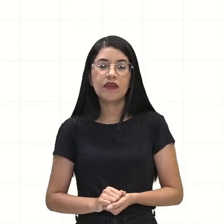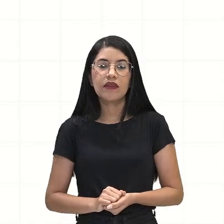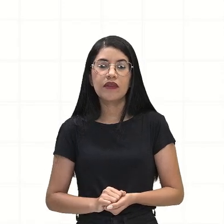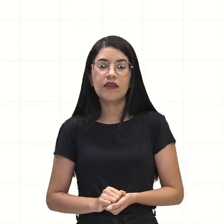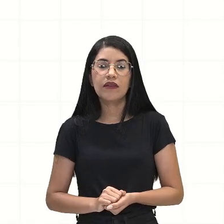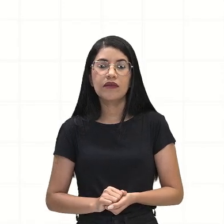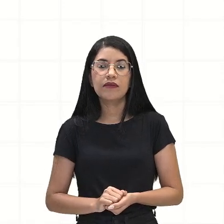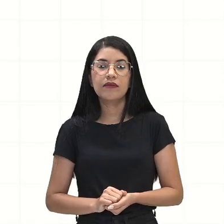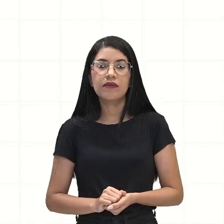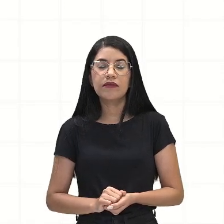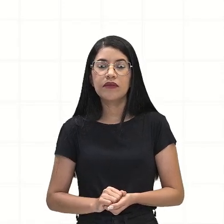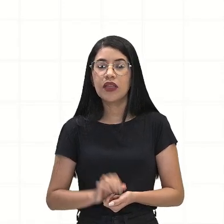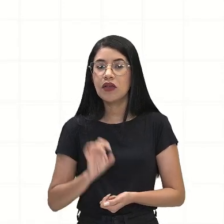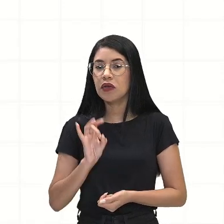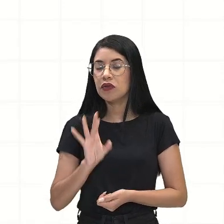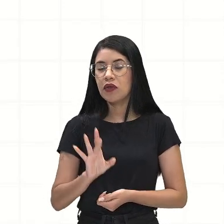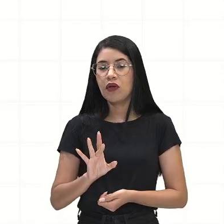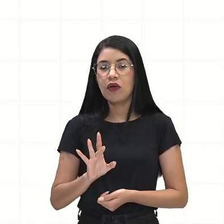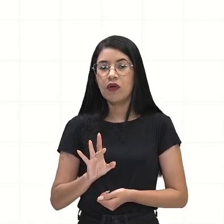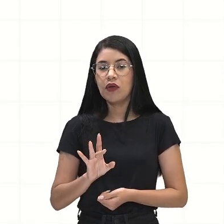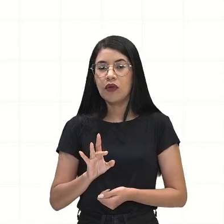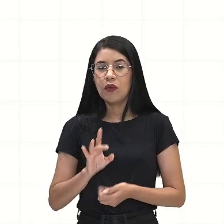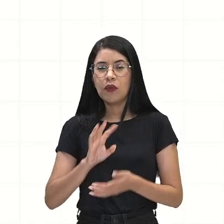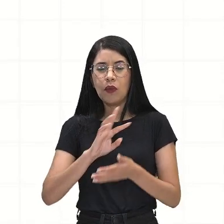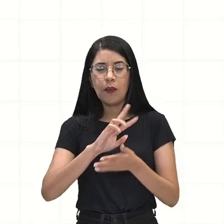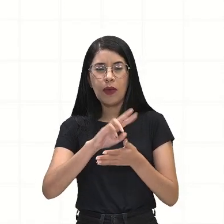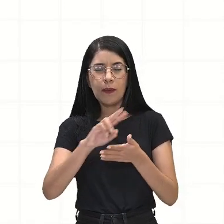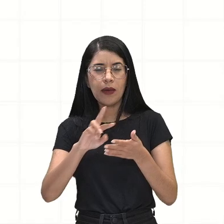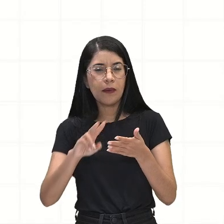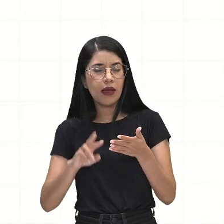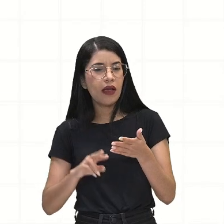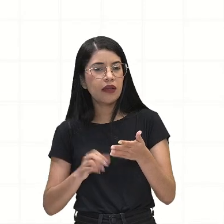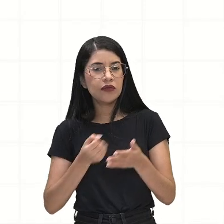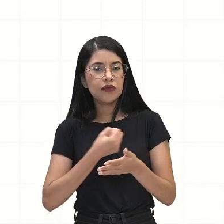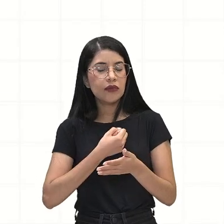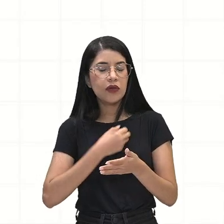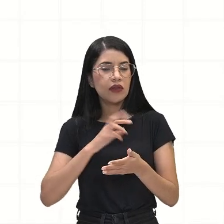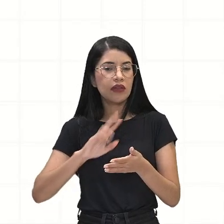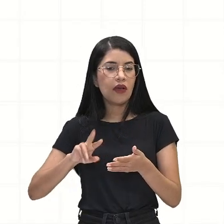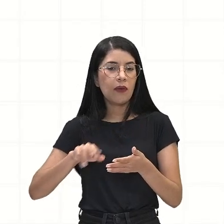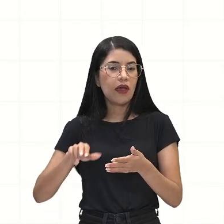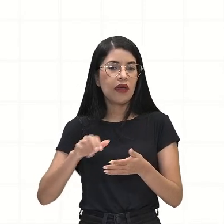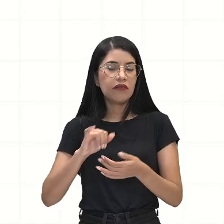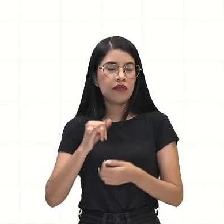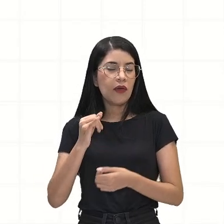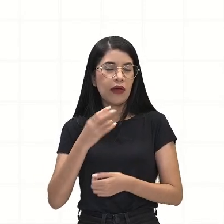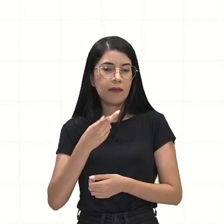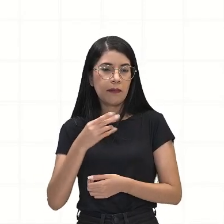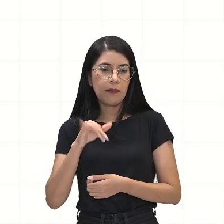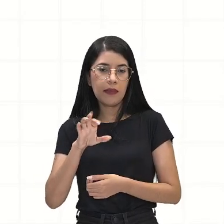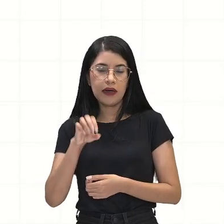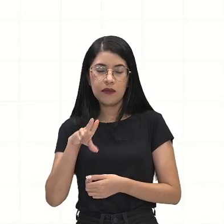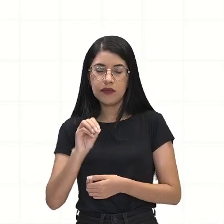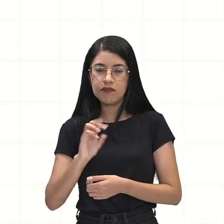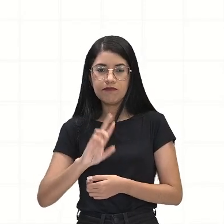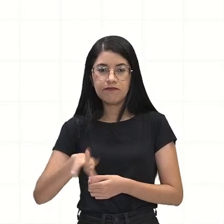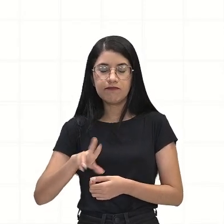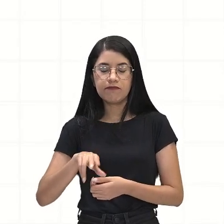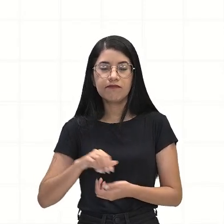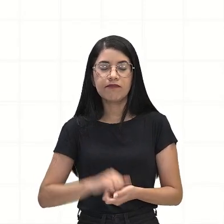e só, porque todos os outros dentro desses 12 não vai ser mais primo. Né? Vai